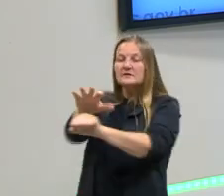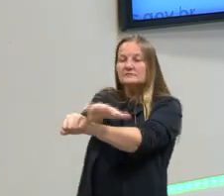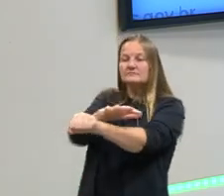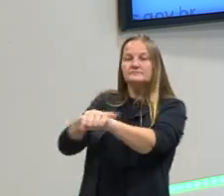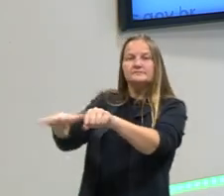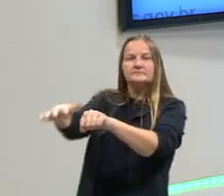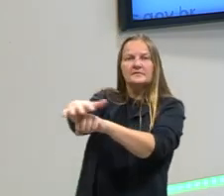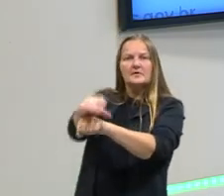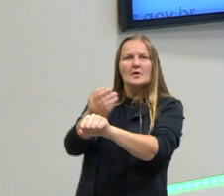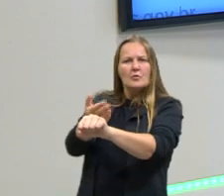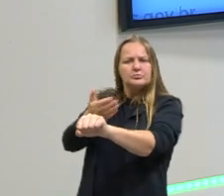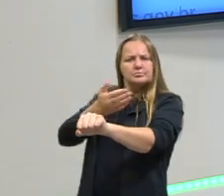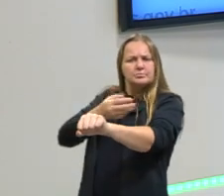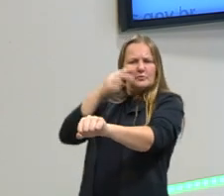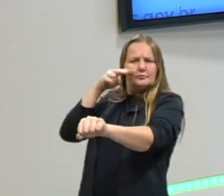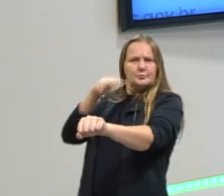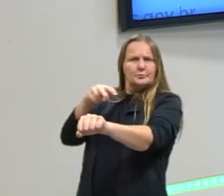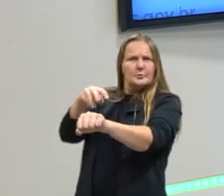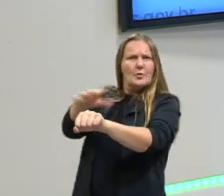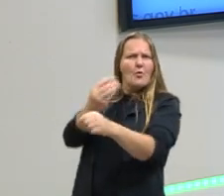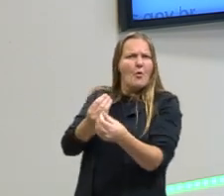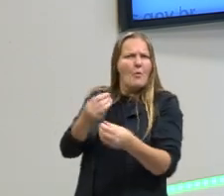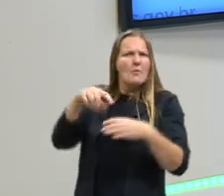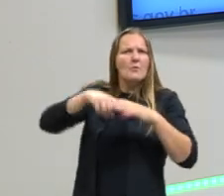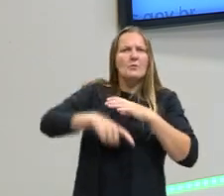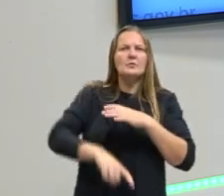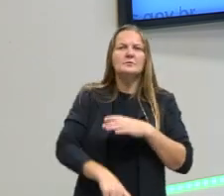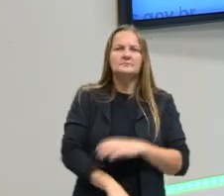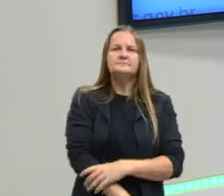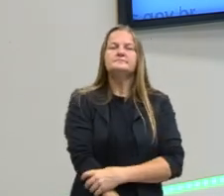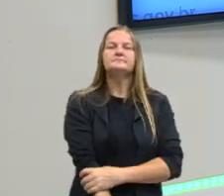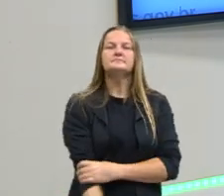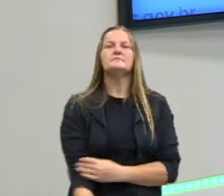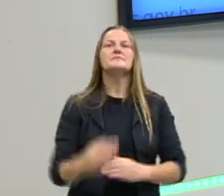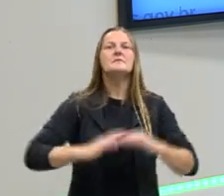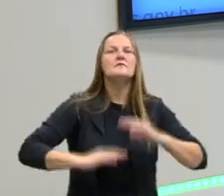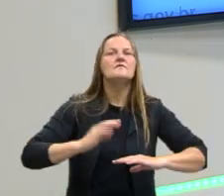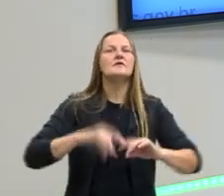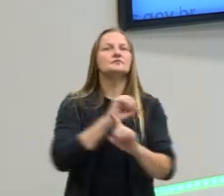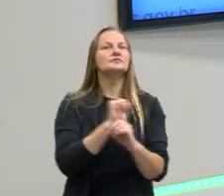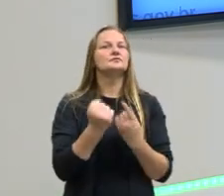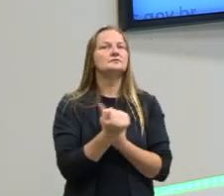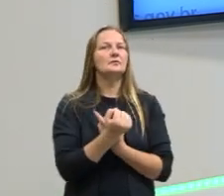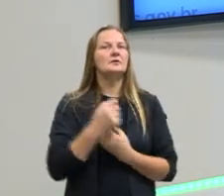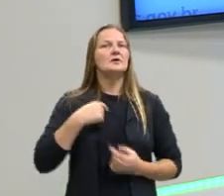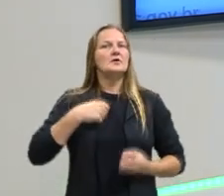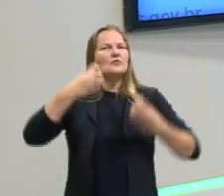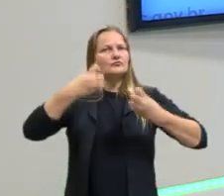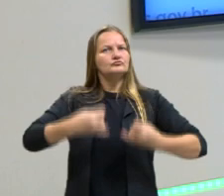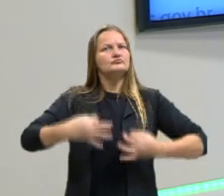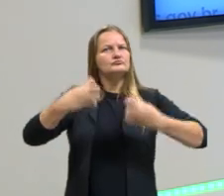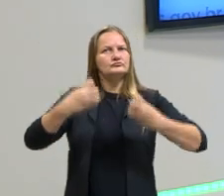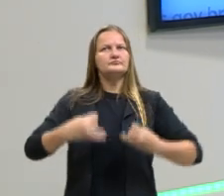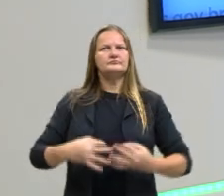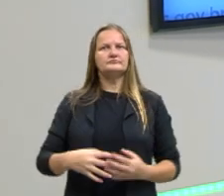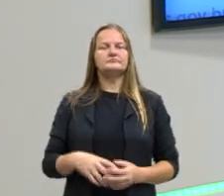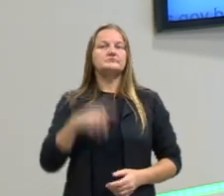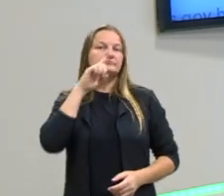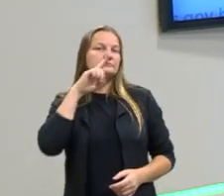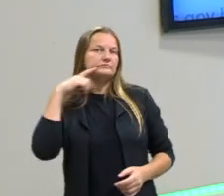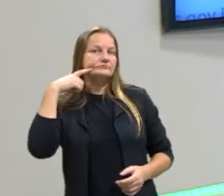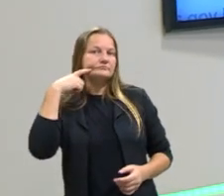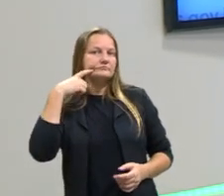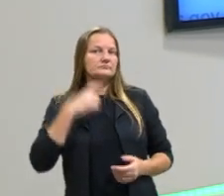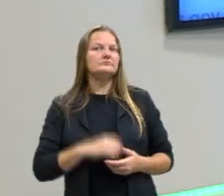né nós possamos de longe fazer essa análise do fato social aqui eu falando eu falando mal do Cai